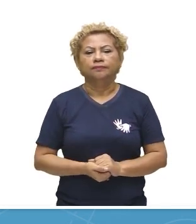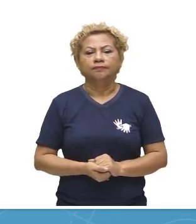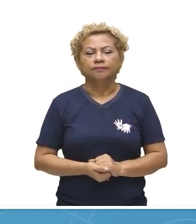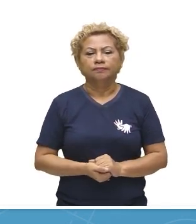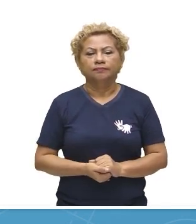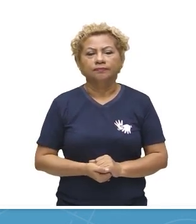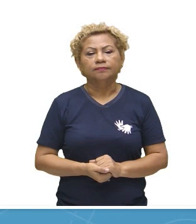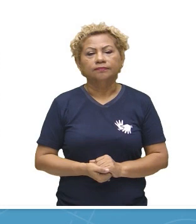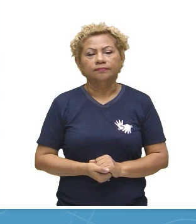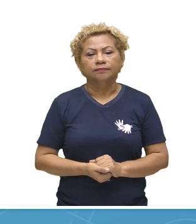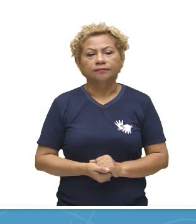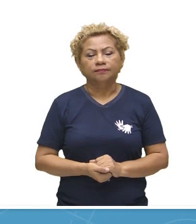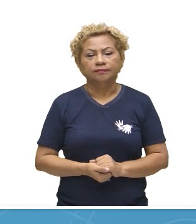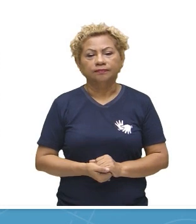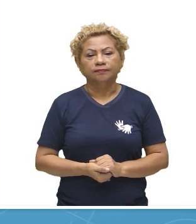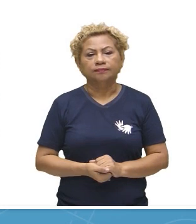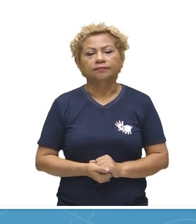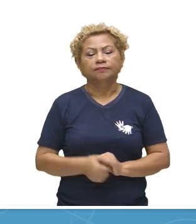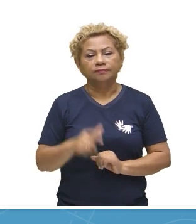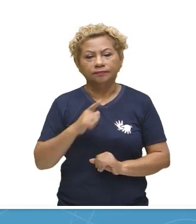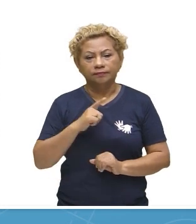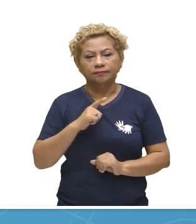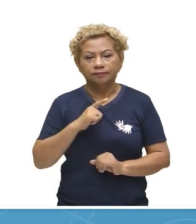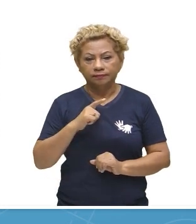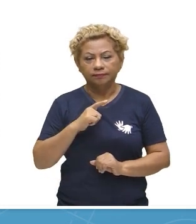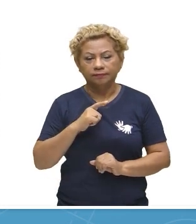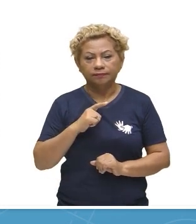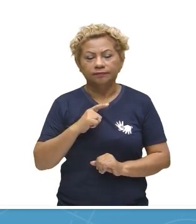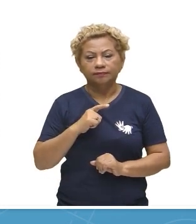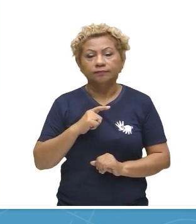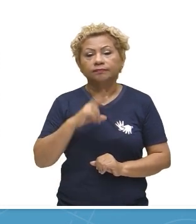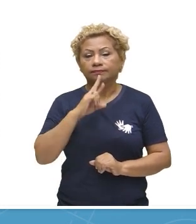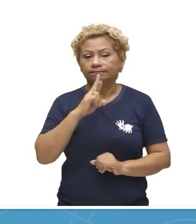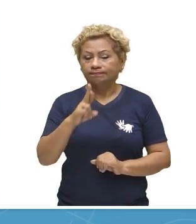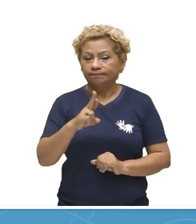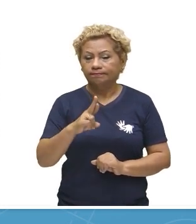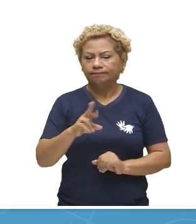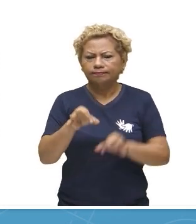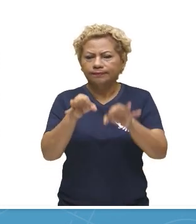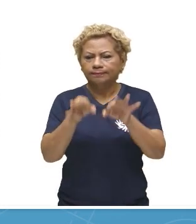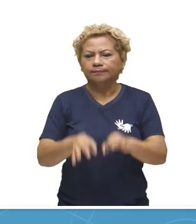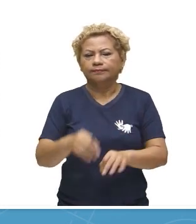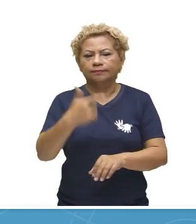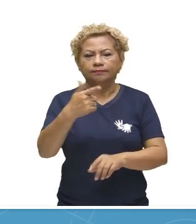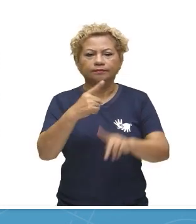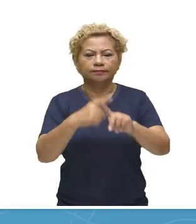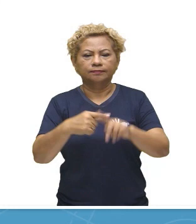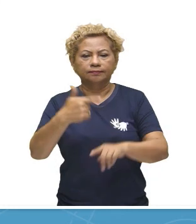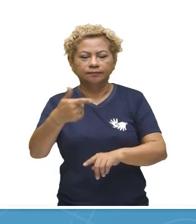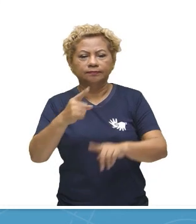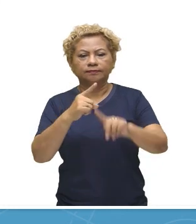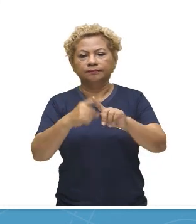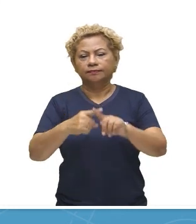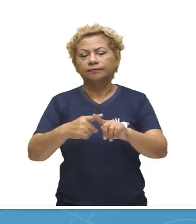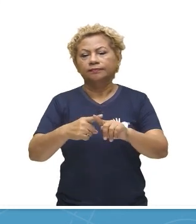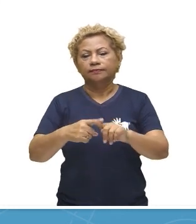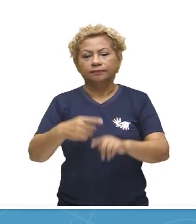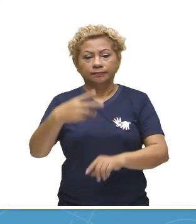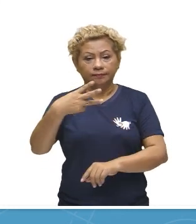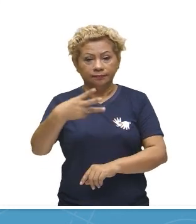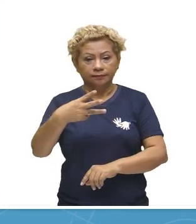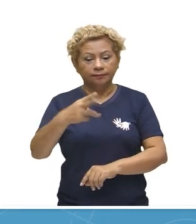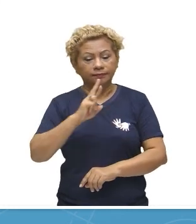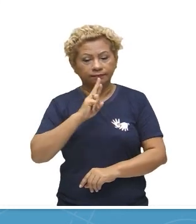e o mesmo aqui. Aí eu tenho aqui, fora do radical, 2 vezes 2 vezes 3, que é